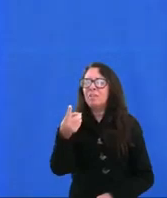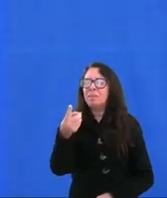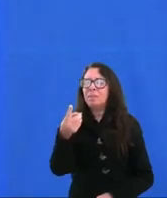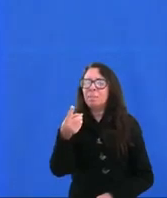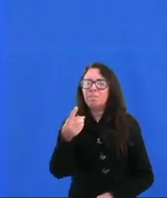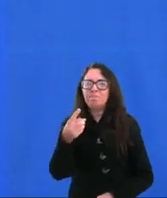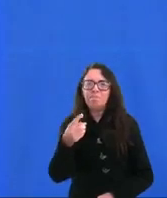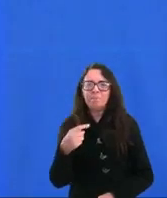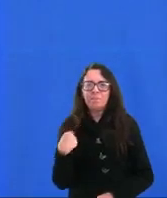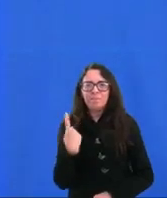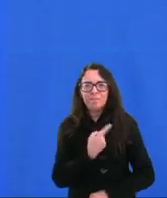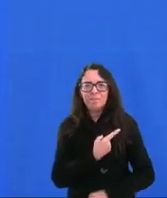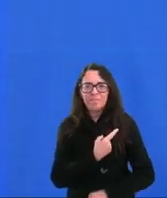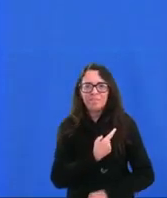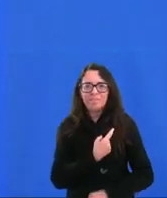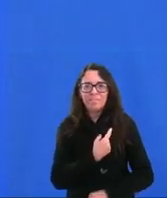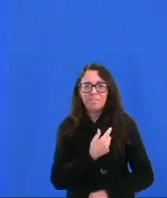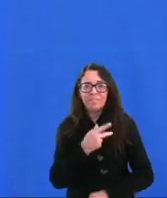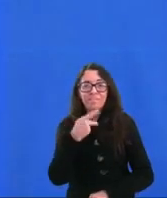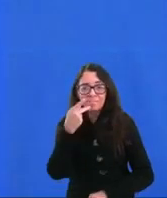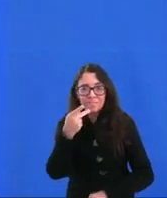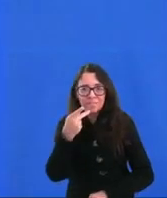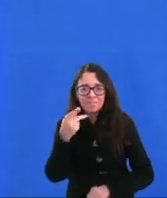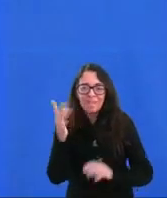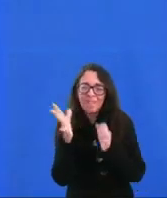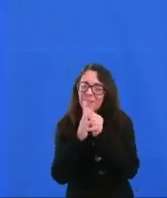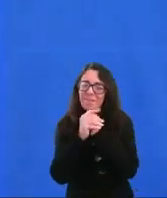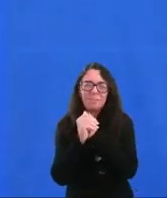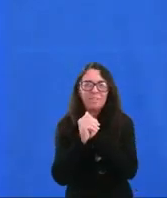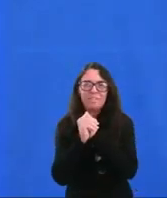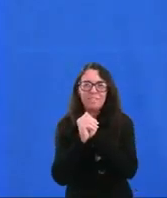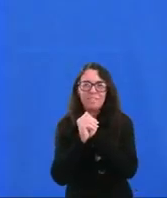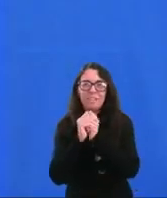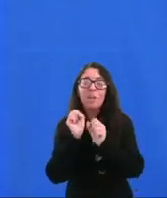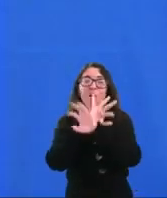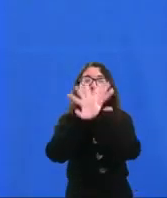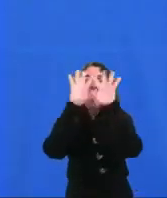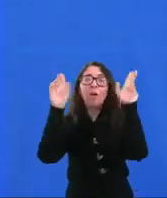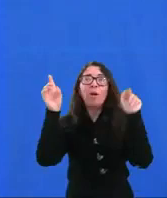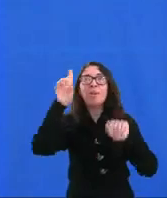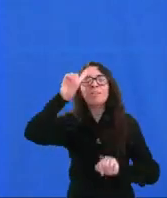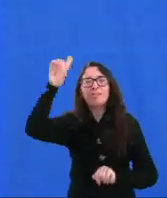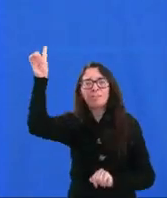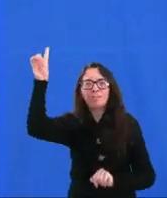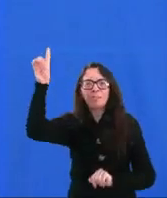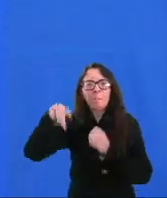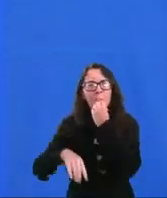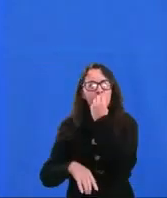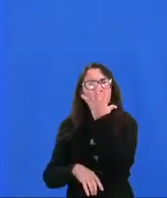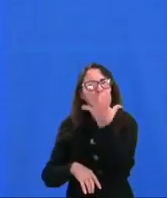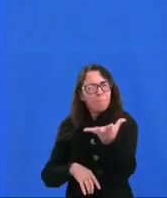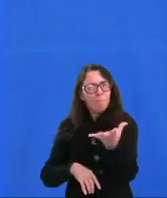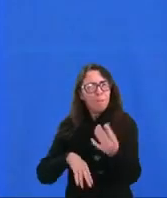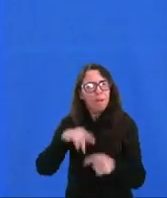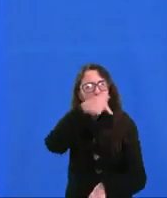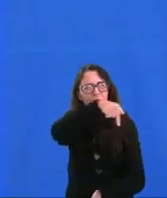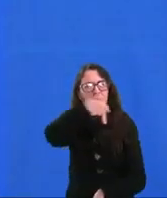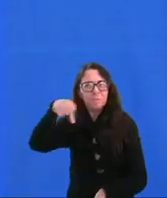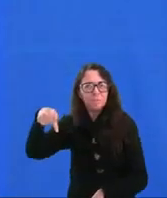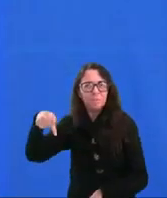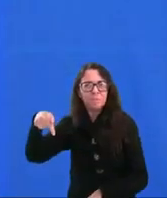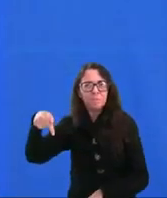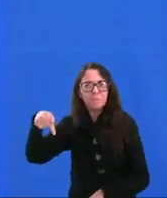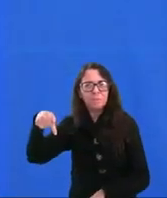dizer amém, amém, amém. Glória a Deus. Uma boa semana, amados. Nós não sabemos